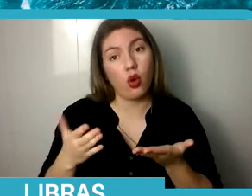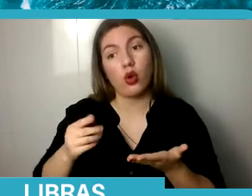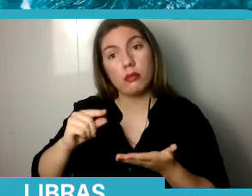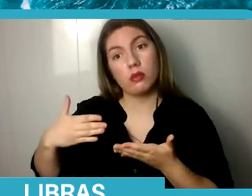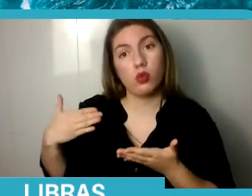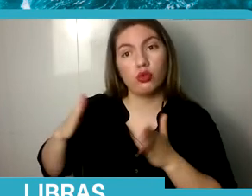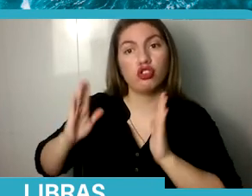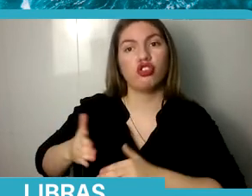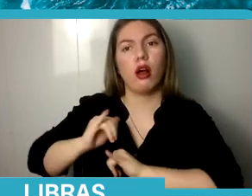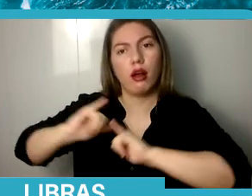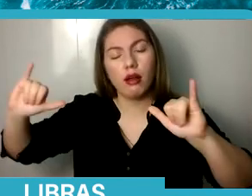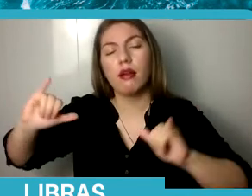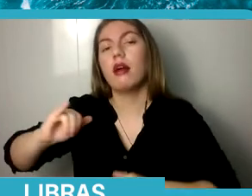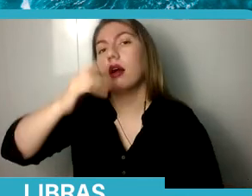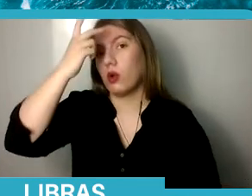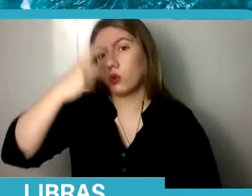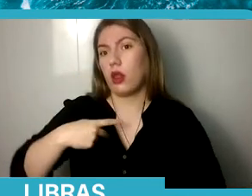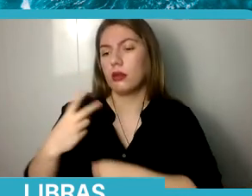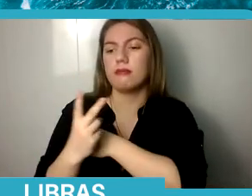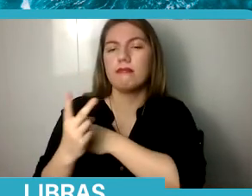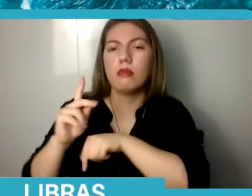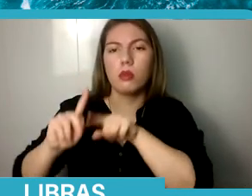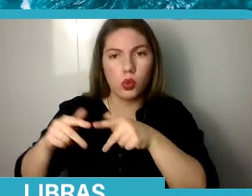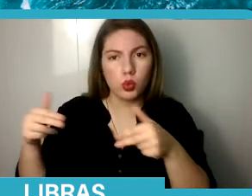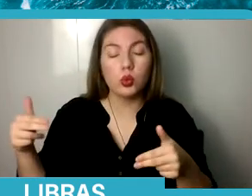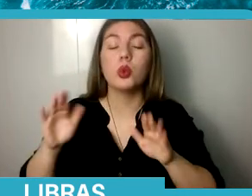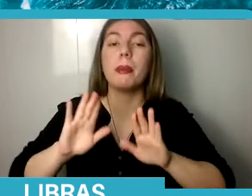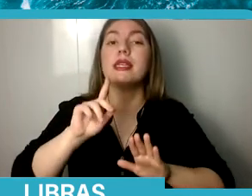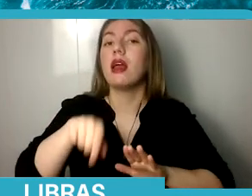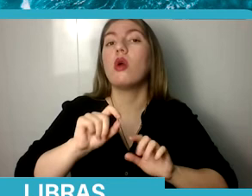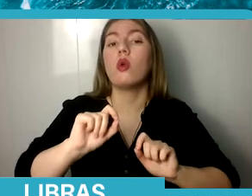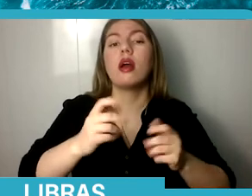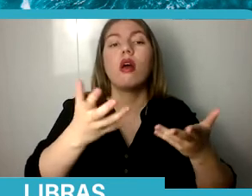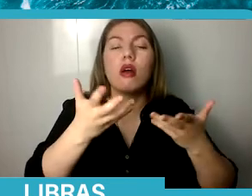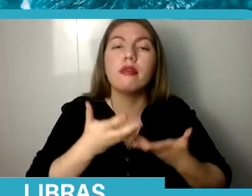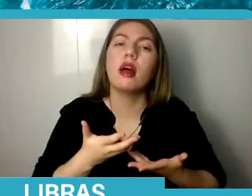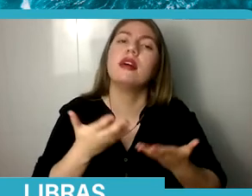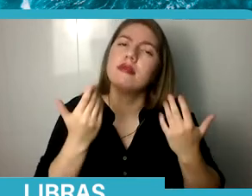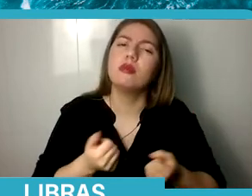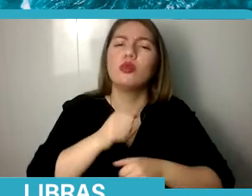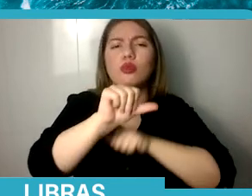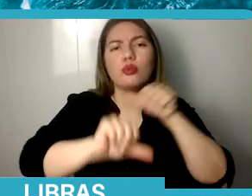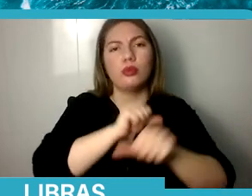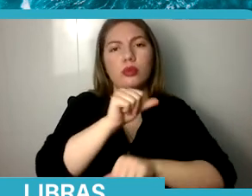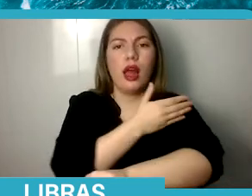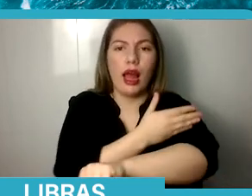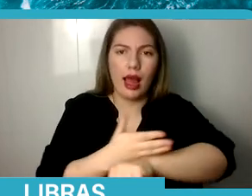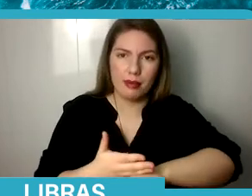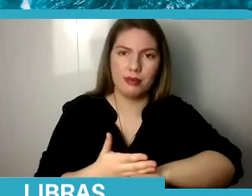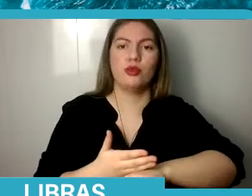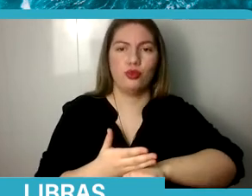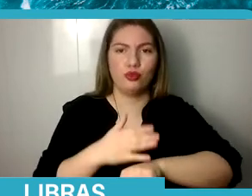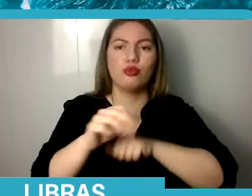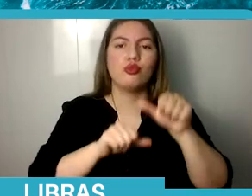mas todo nosso portfólio ele é um convite a mudar os velhos hábitos por atitudes mais transformadoras que somadas fazem muito